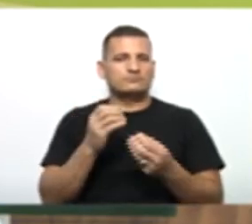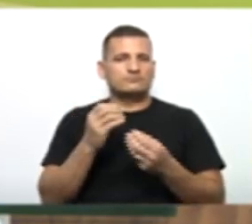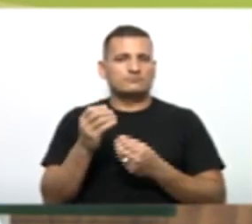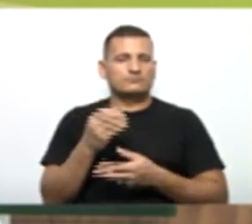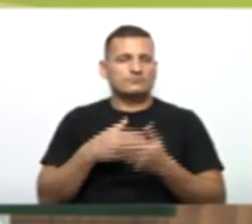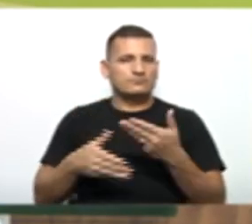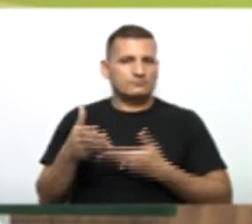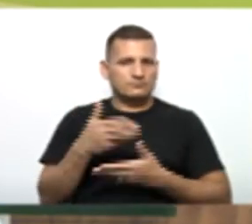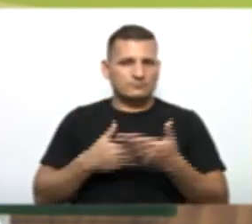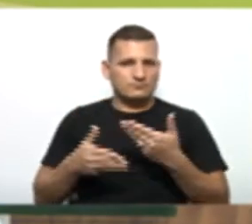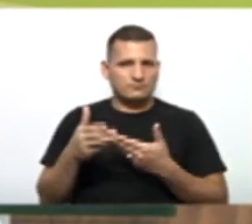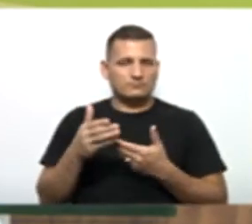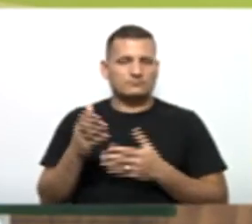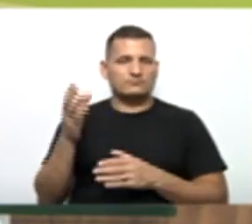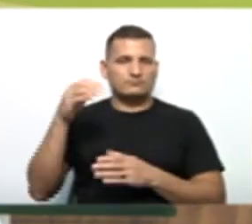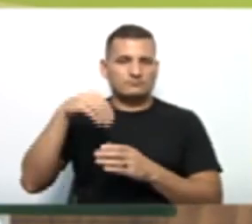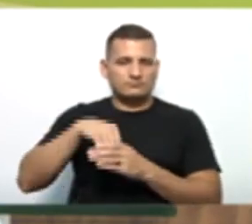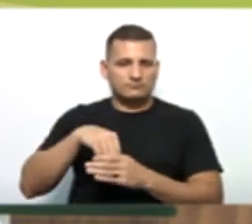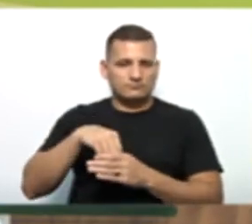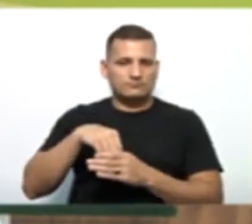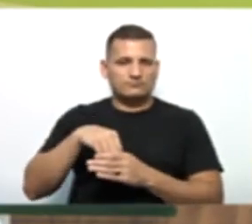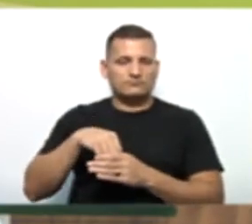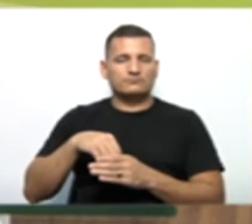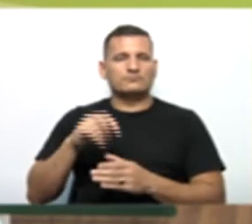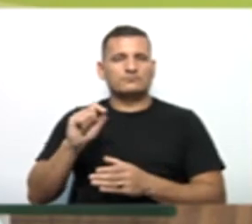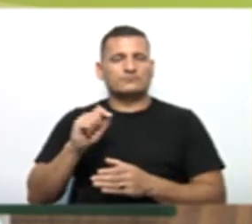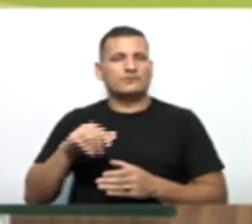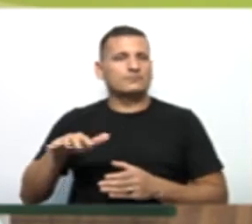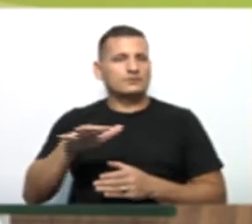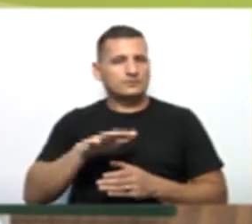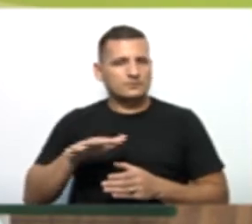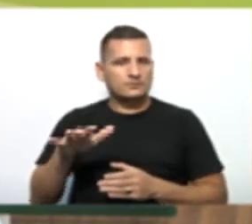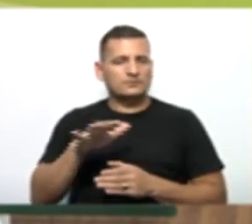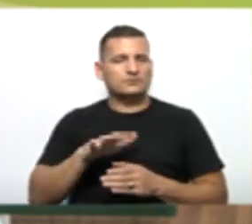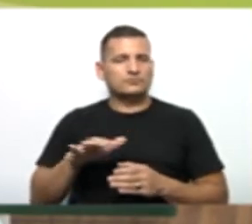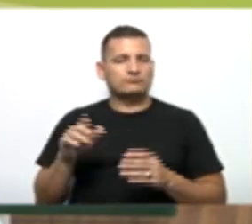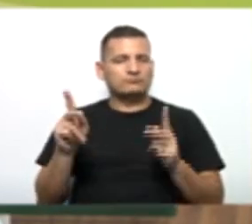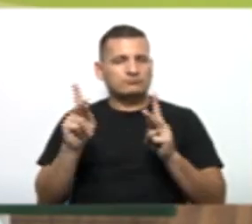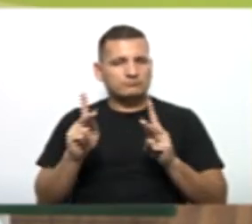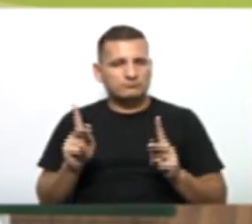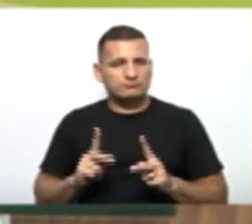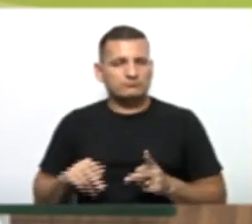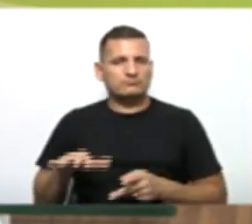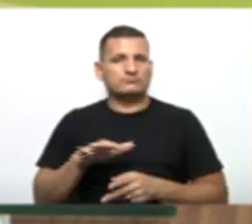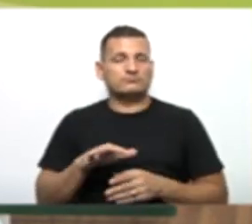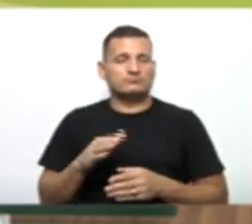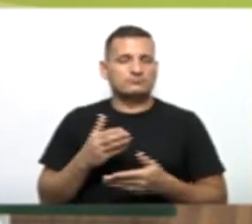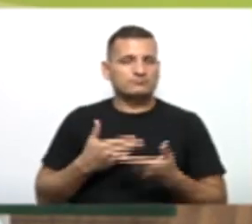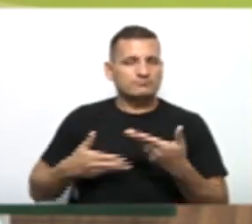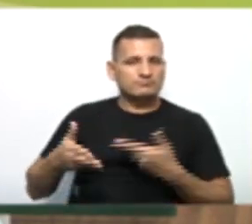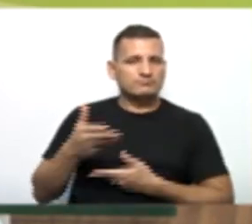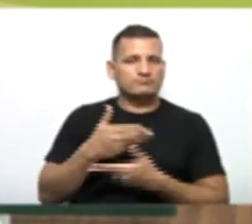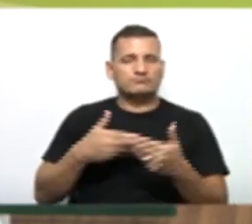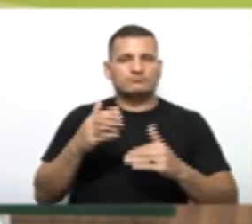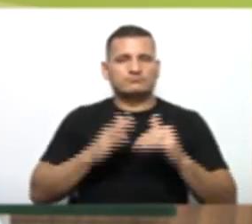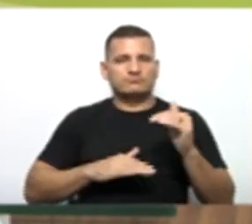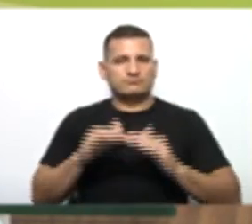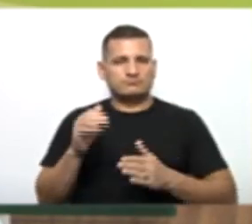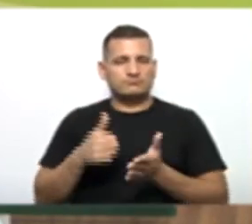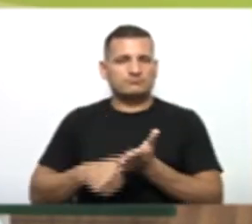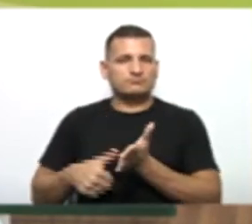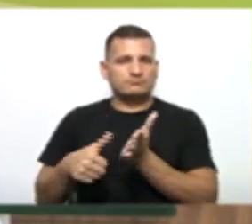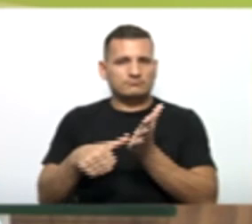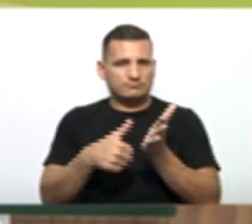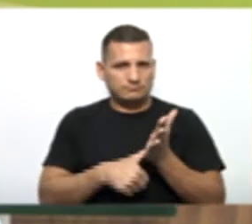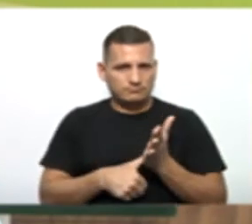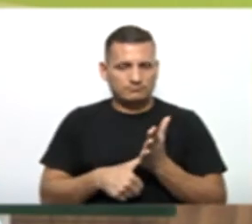público interno manter o que o ambiente harmonioso a relação entre os profissionais entre os associados